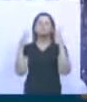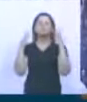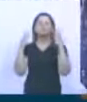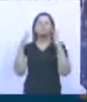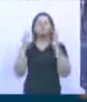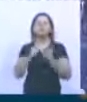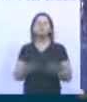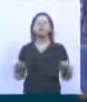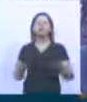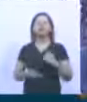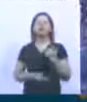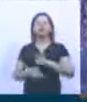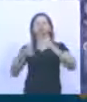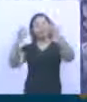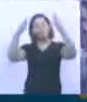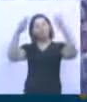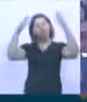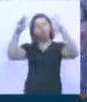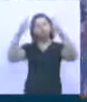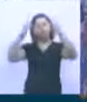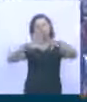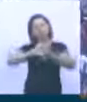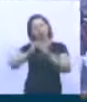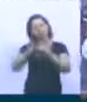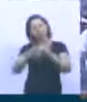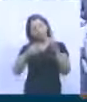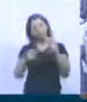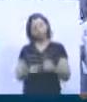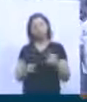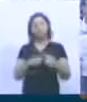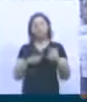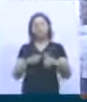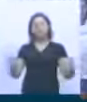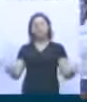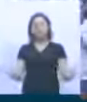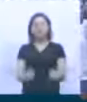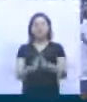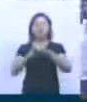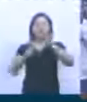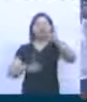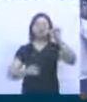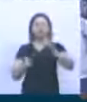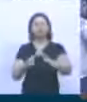Vamos nos levantando e aplaudindo com mais força. Pode aplaudir com força.